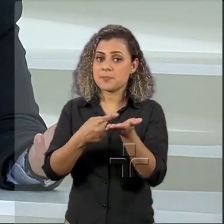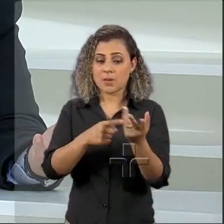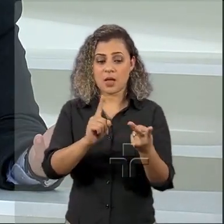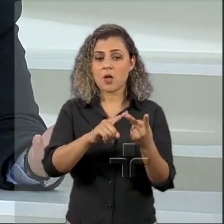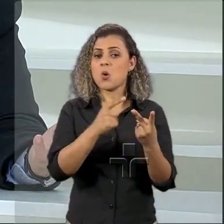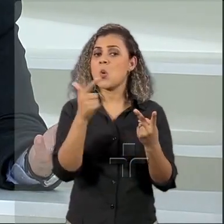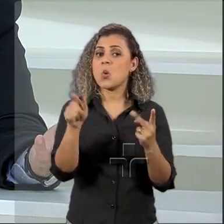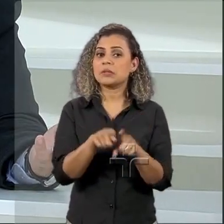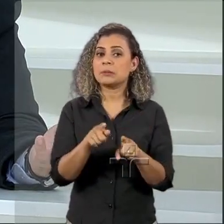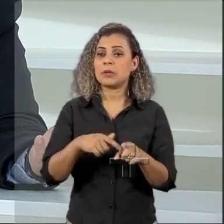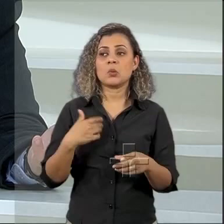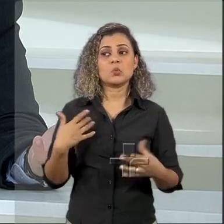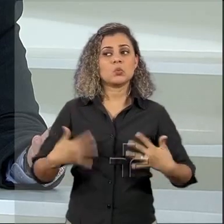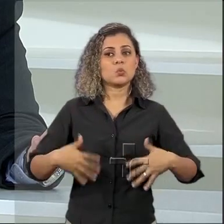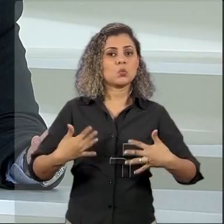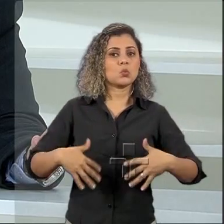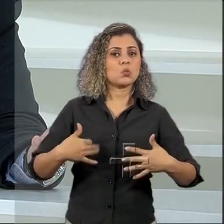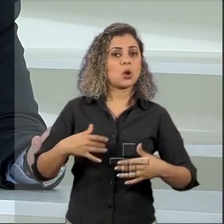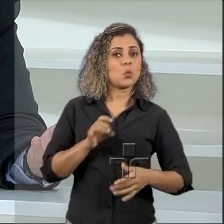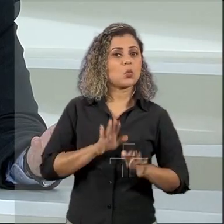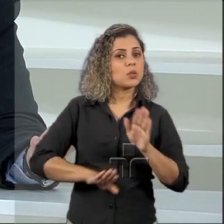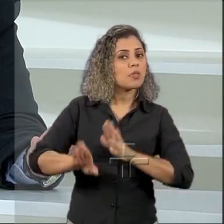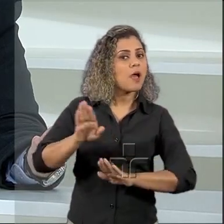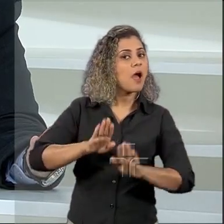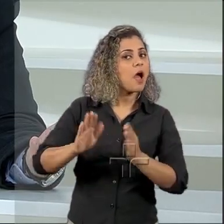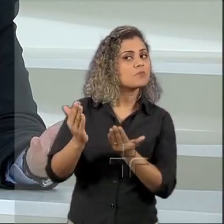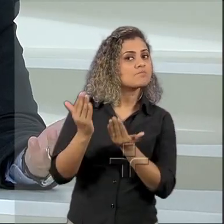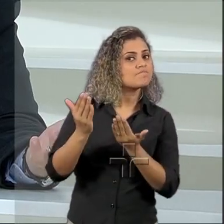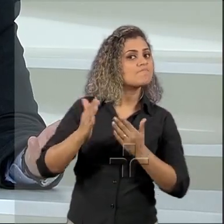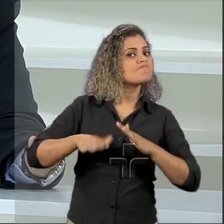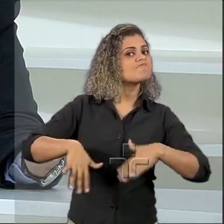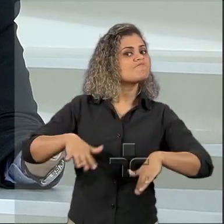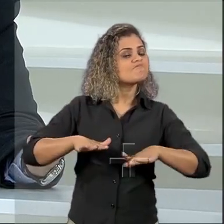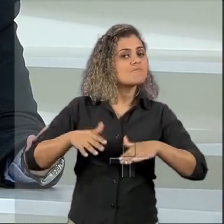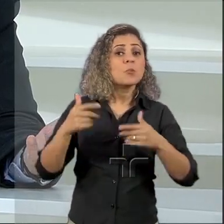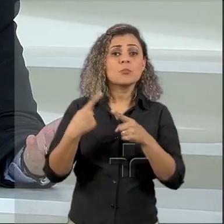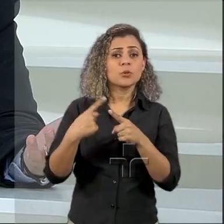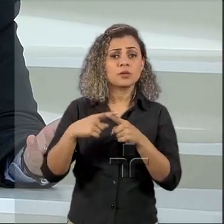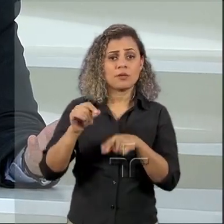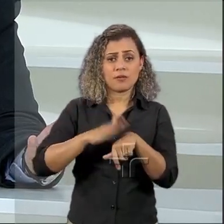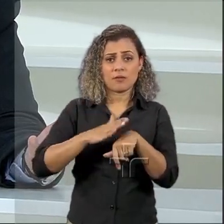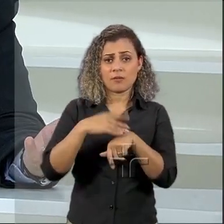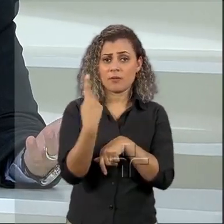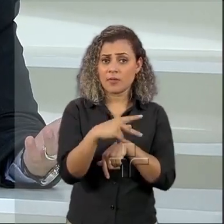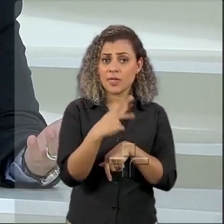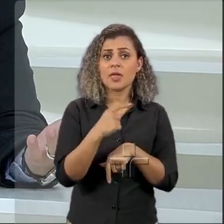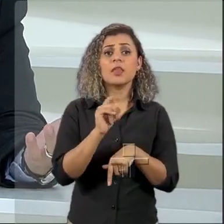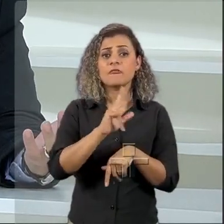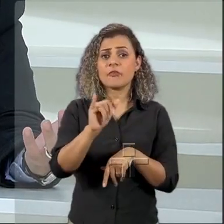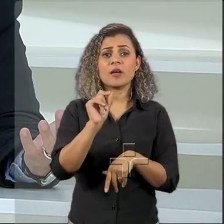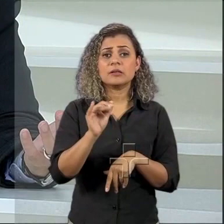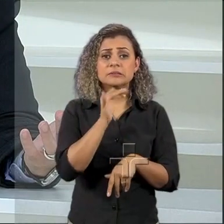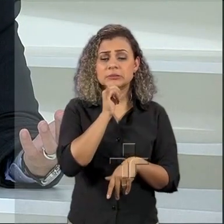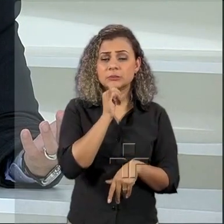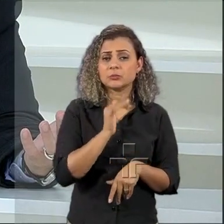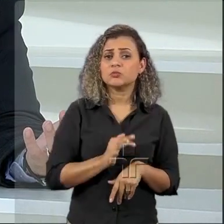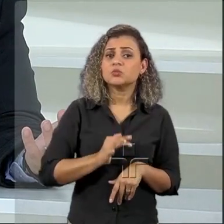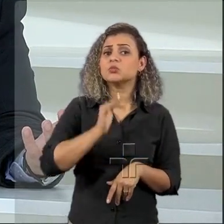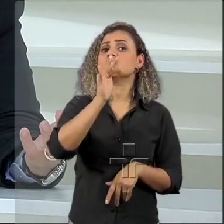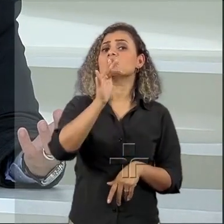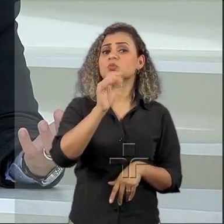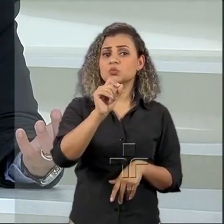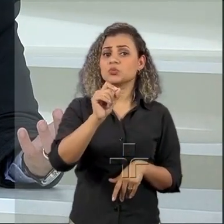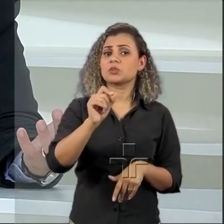palmatória. Ele vai ter que assumir os meia-culpa. erros. O preço que ele vai ter que isso. pagar para